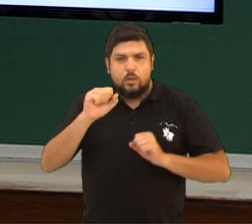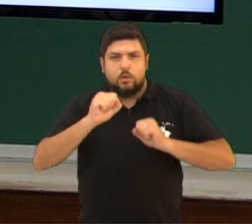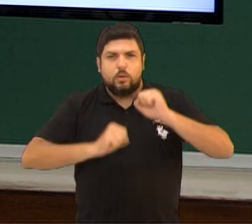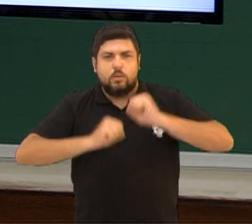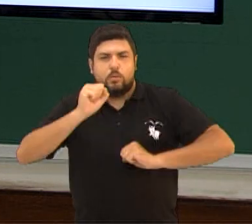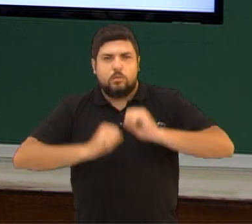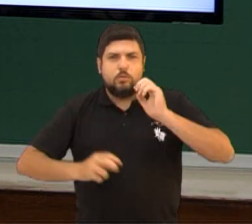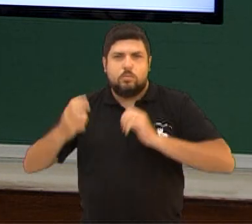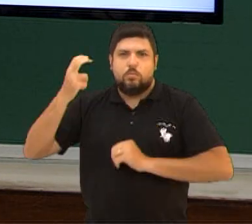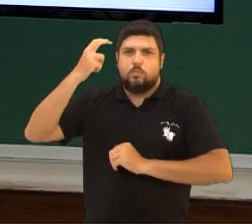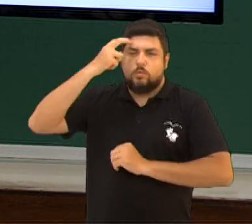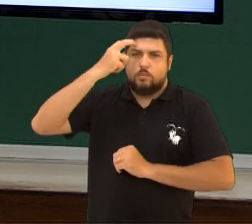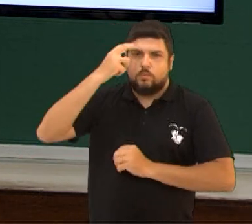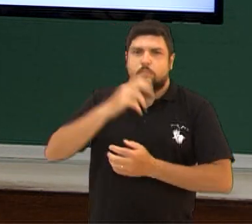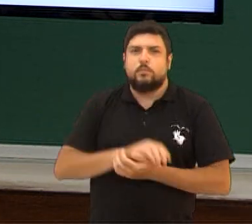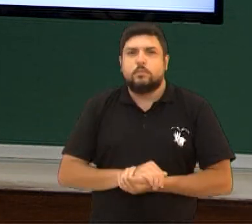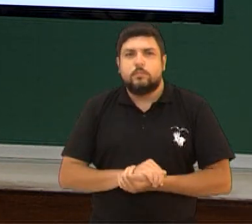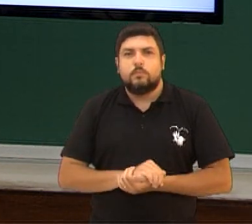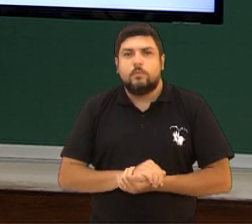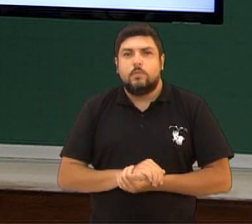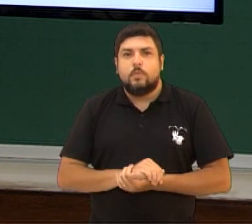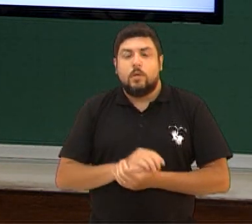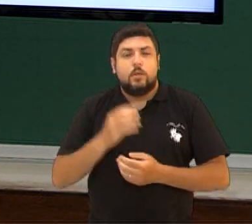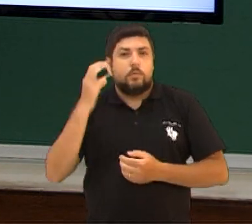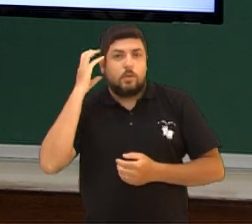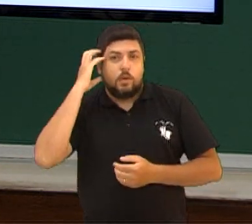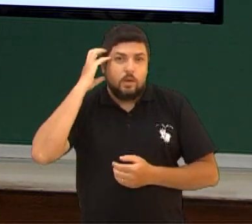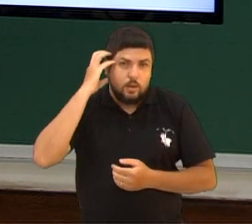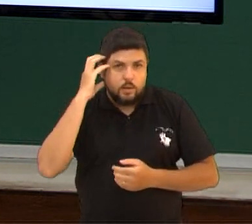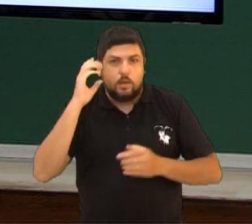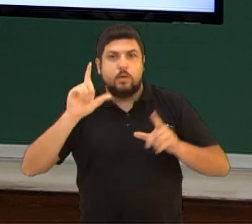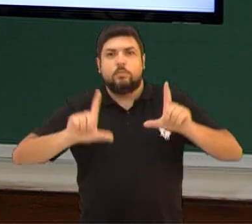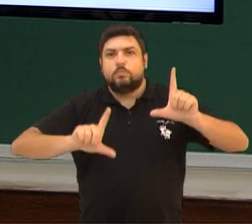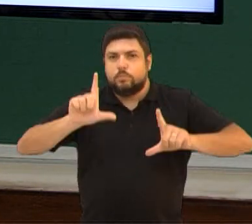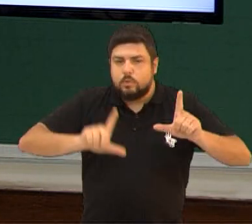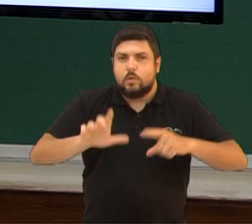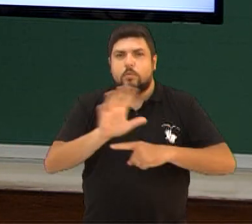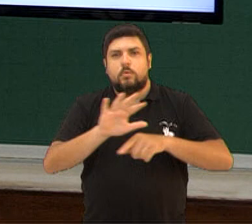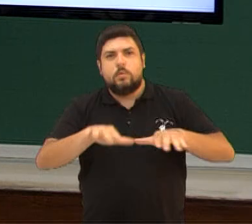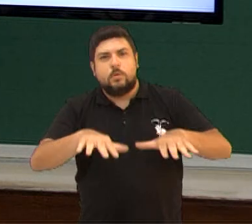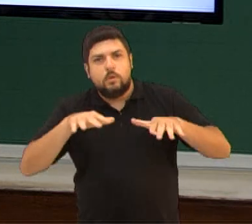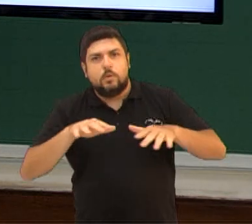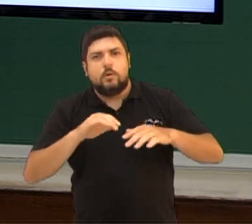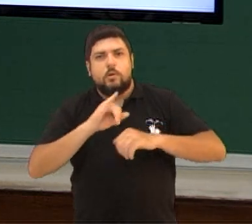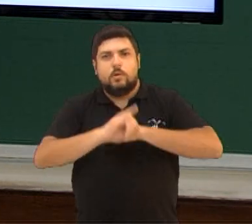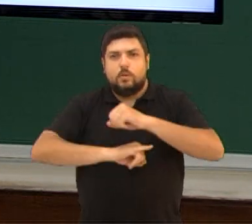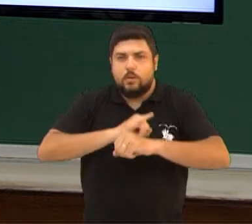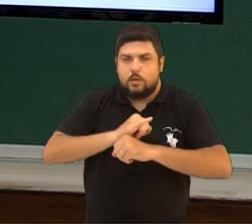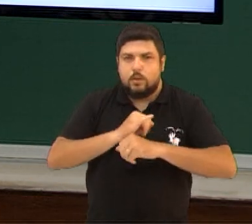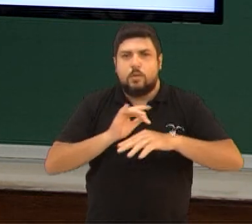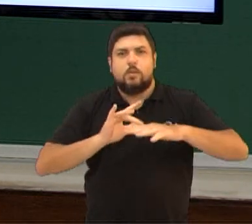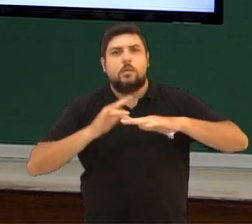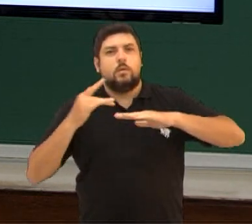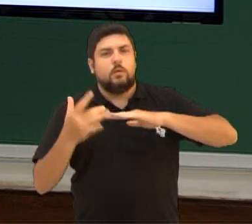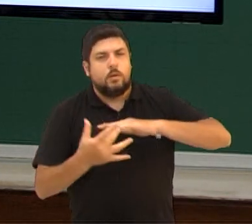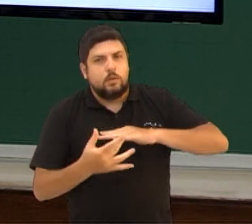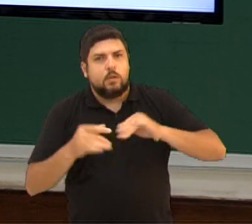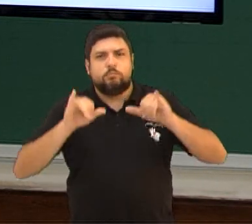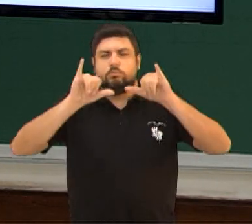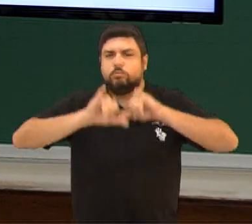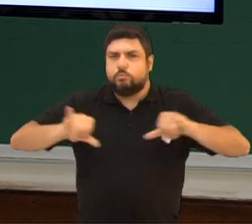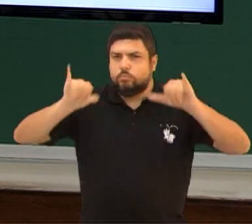indústria cultural? Esse mecanismo, rádio, televisão, cinema, internet e grupos sociais, que através de propagandas e fake